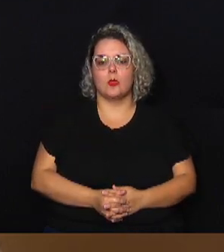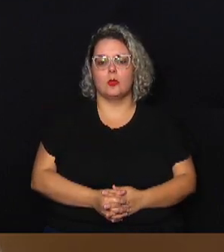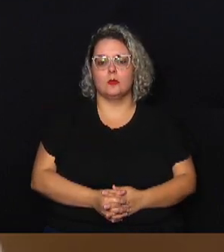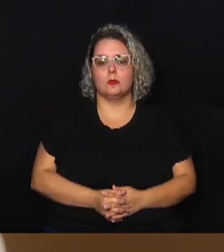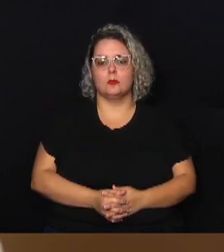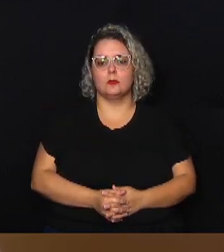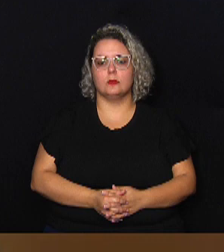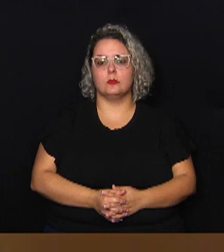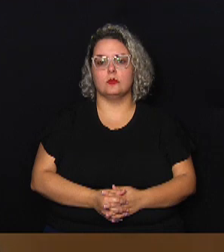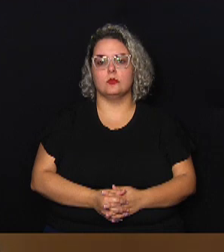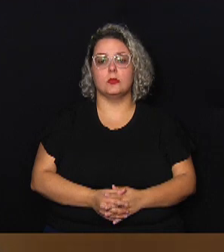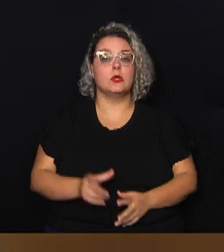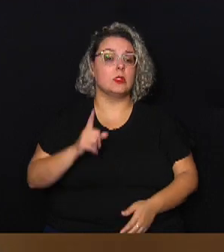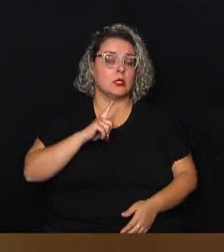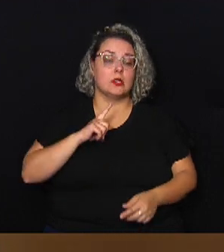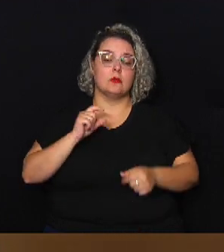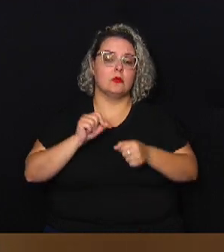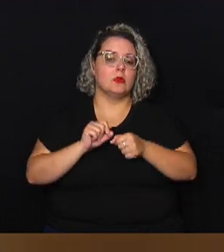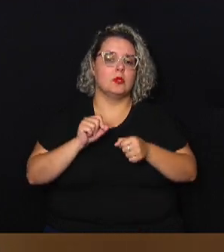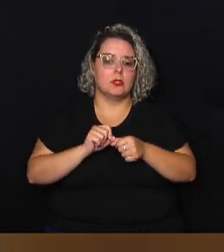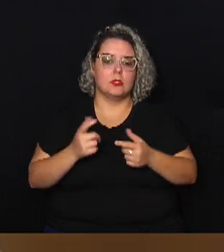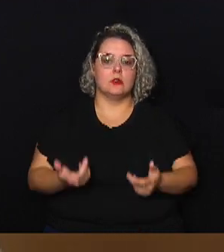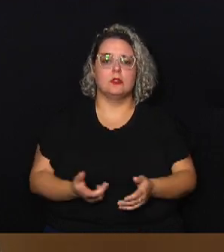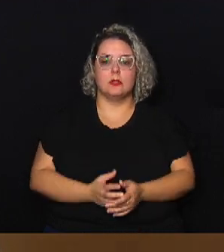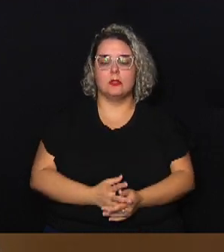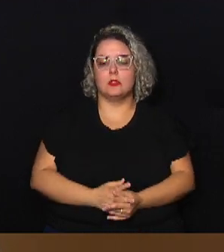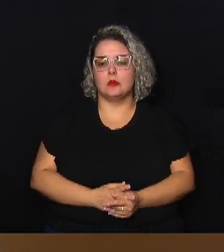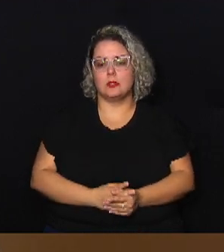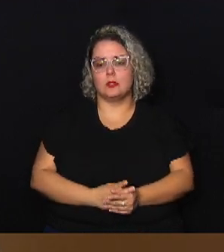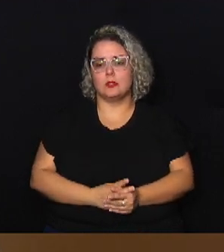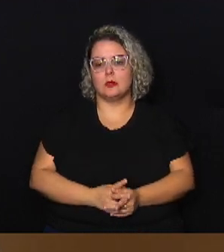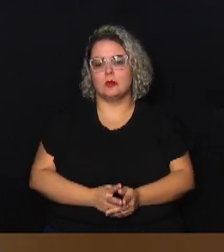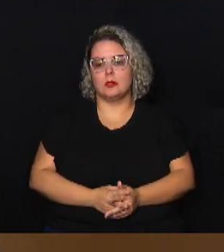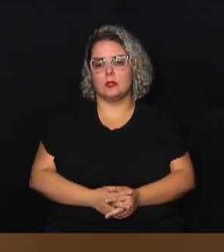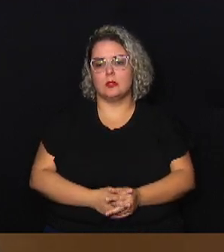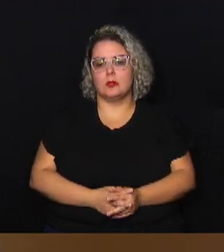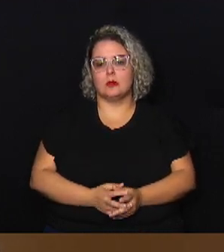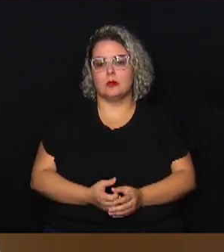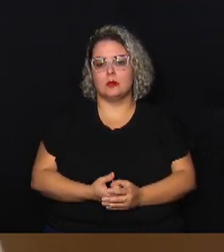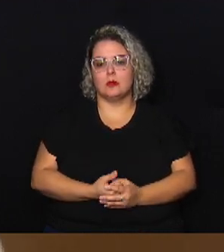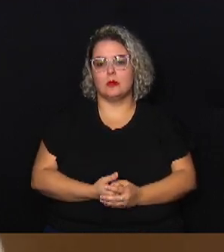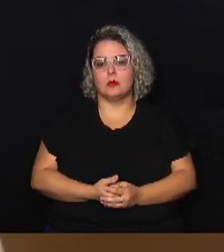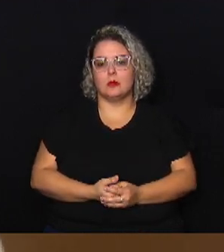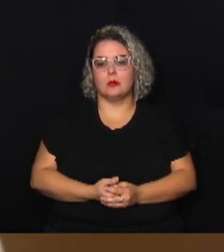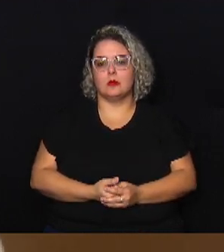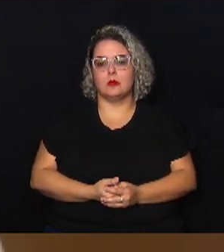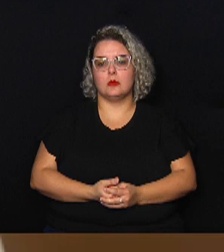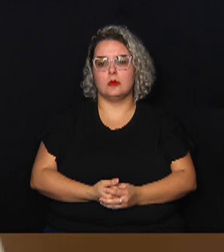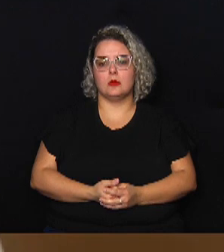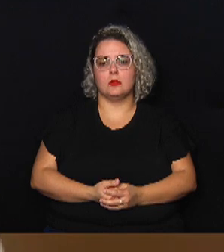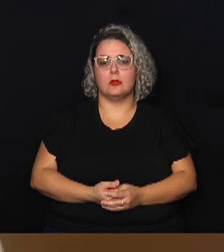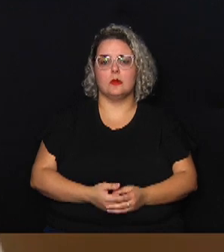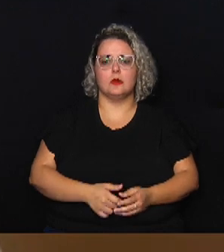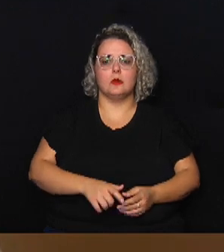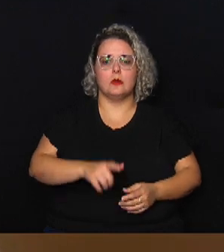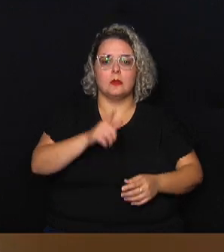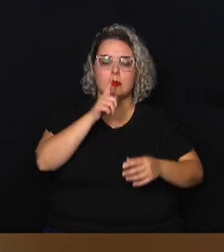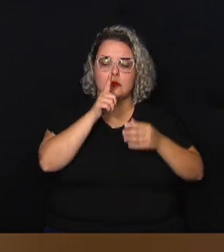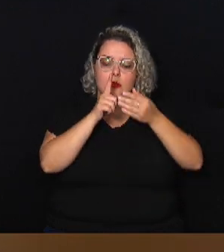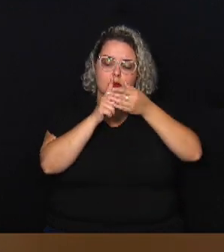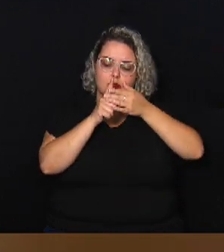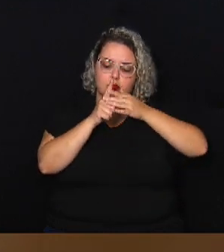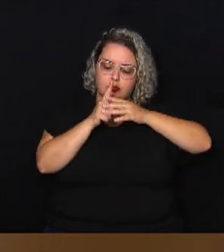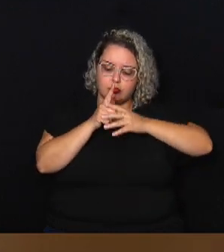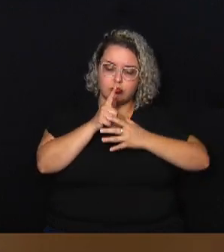que tem sido realizada, que é aquela pele que ela continua da extensão do pênis para o saco, né? Então, às